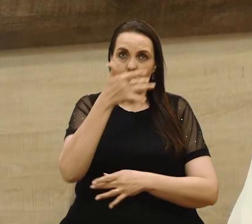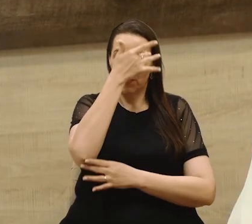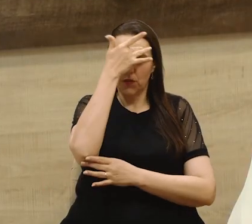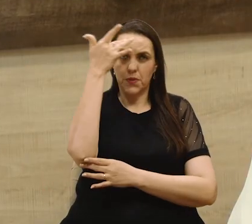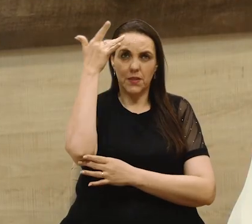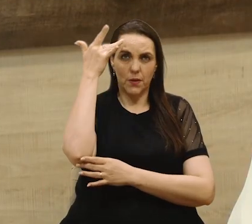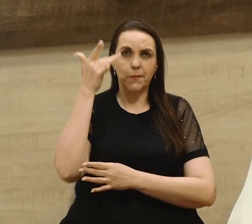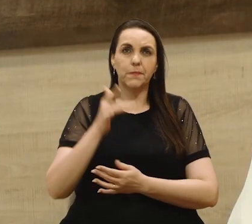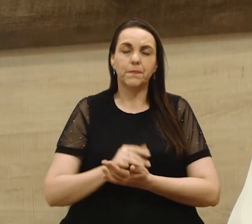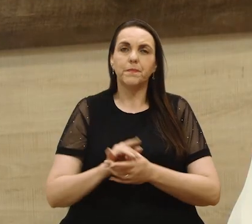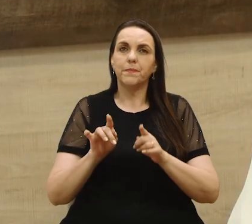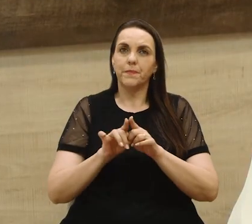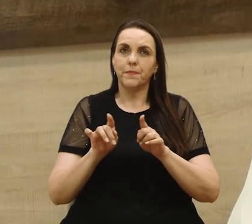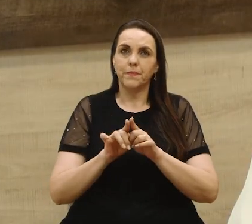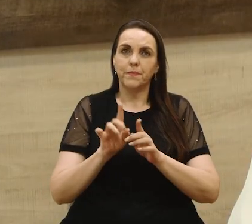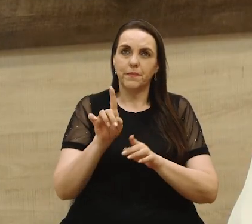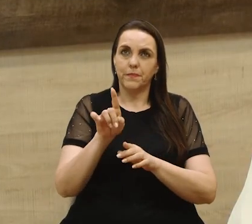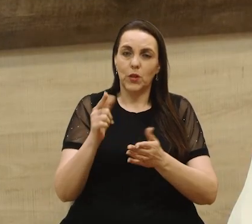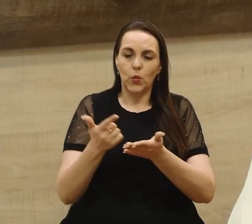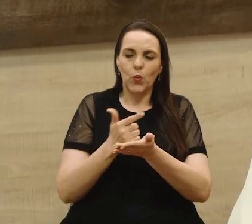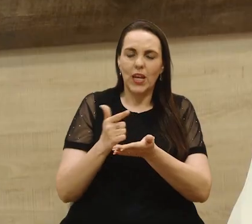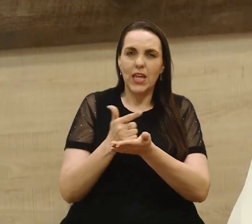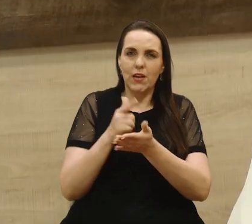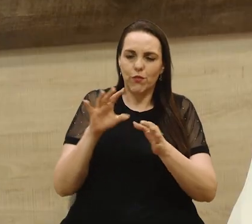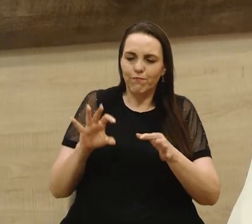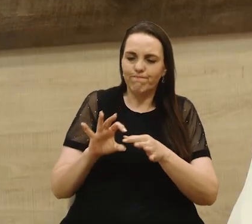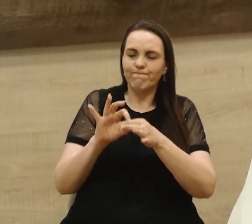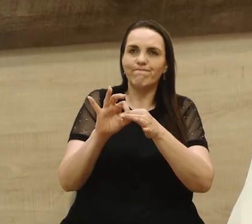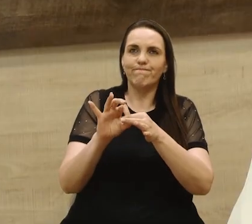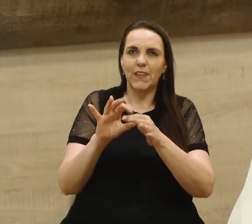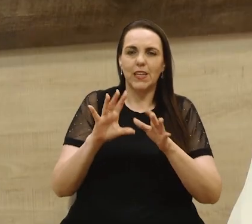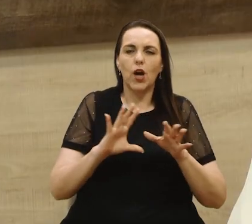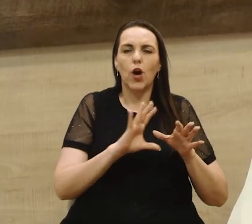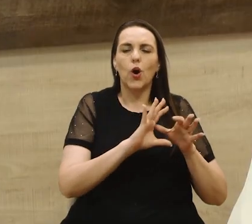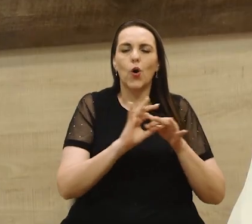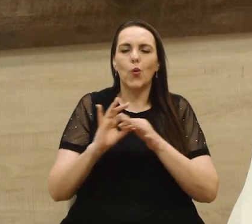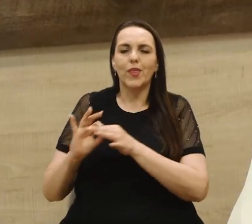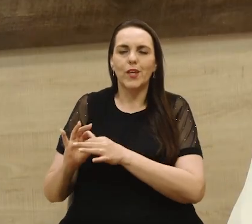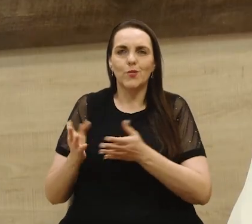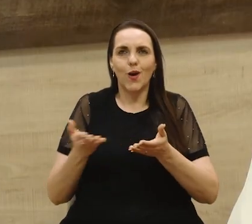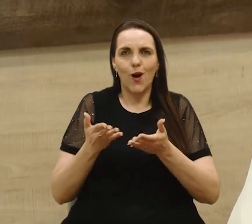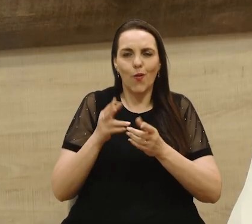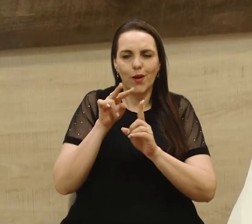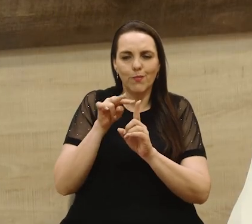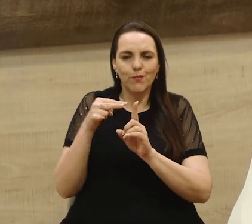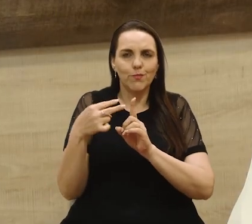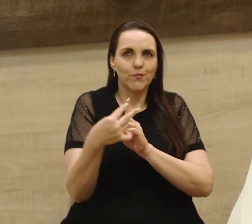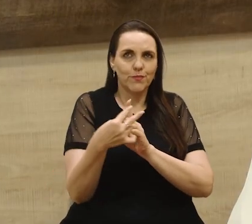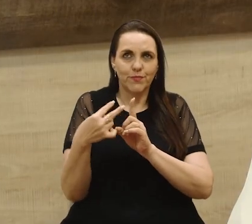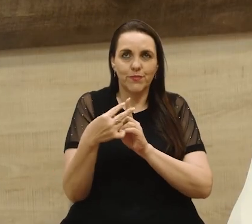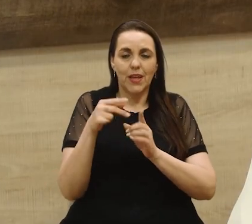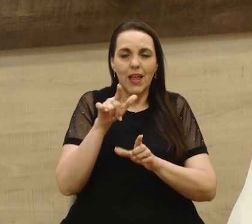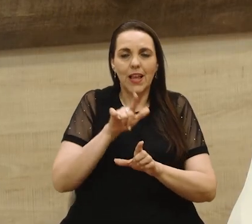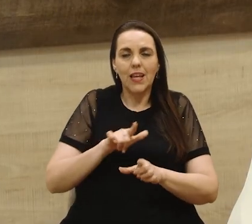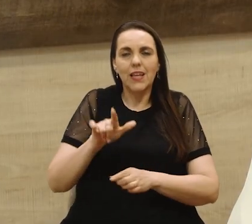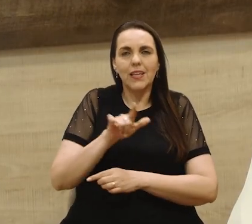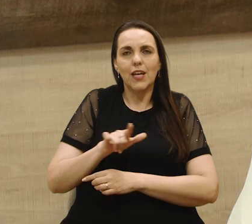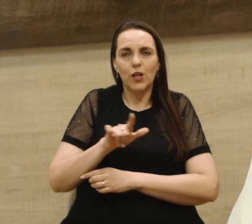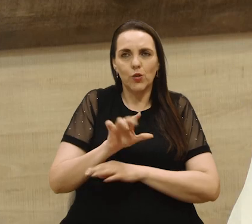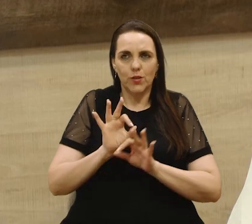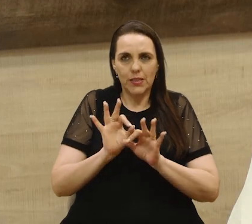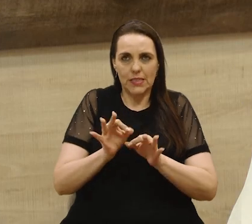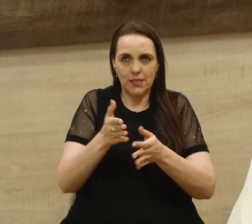dedicada à saúde mental e a obra se agrega nesse contexto agora do ponto de vista da